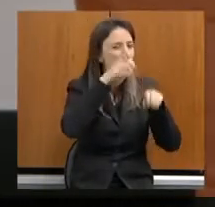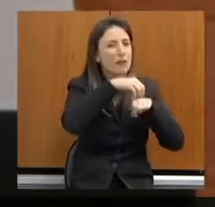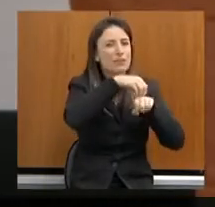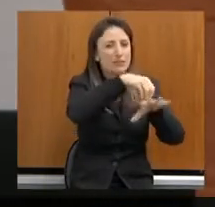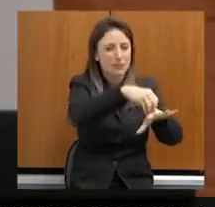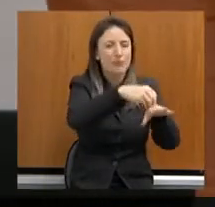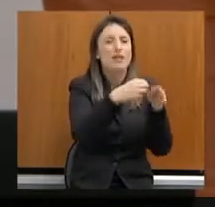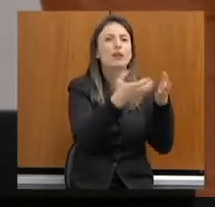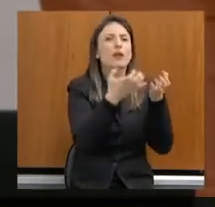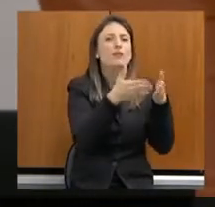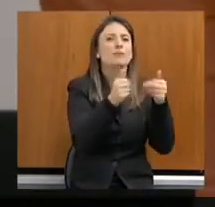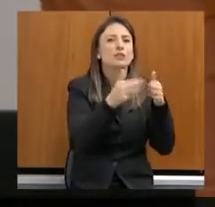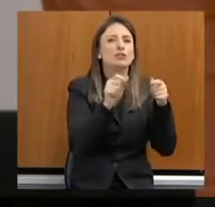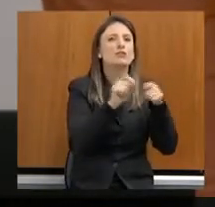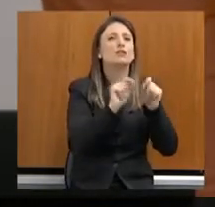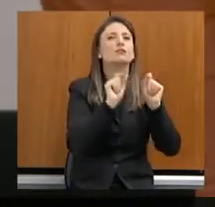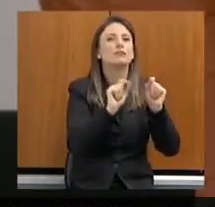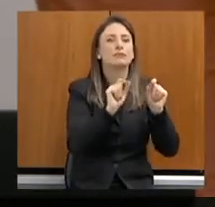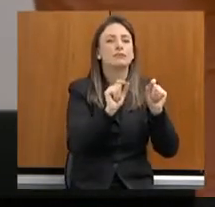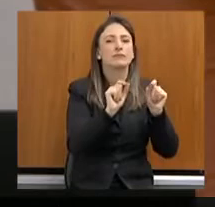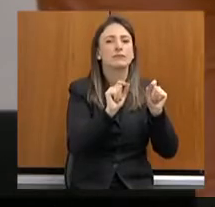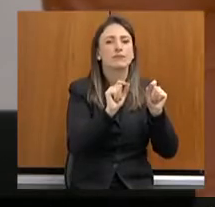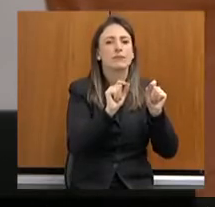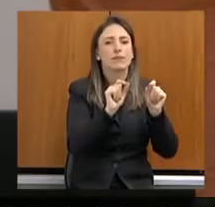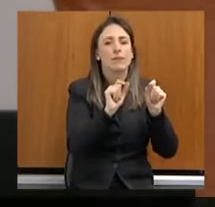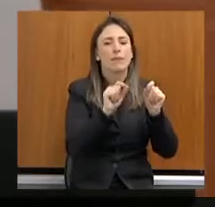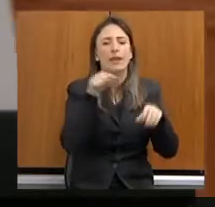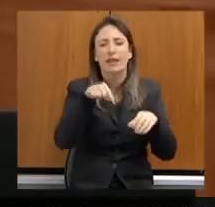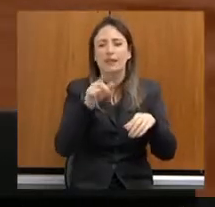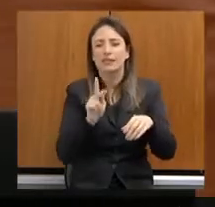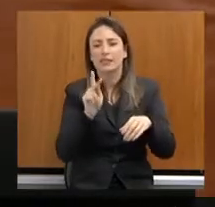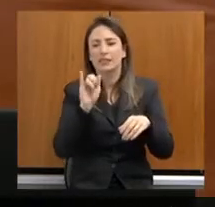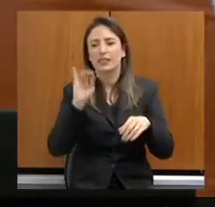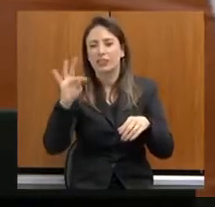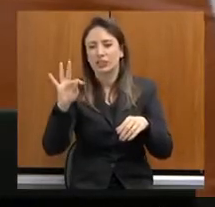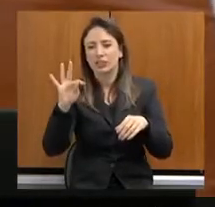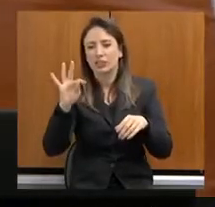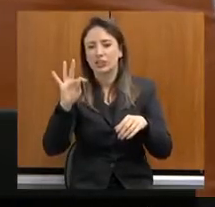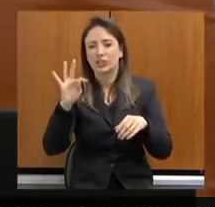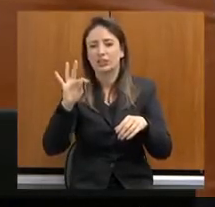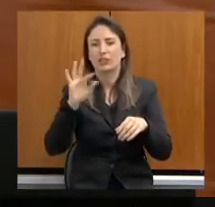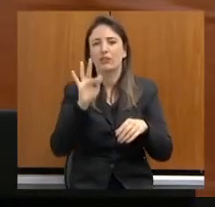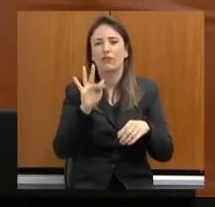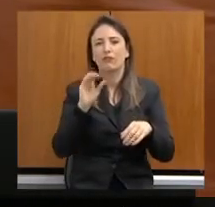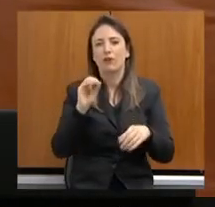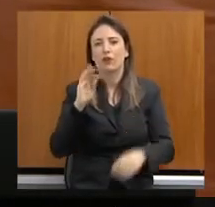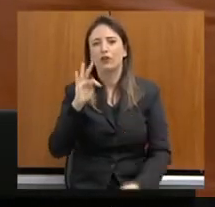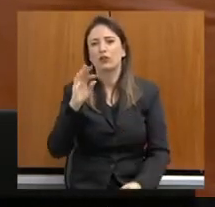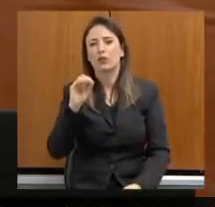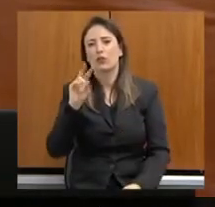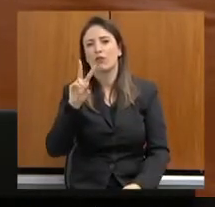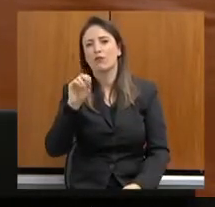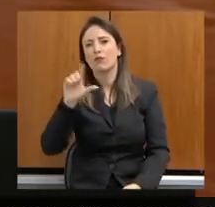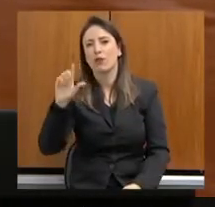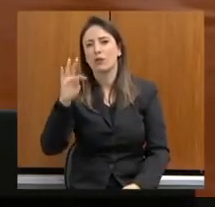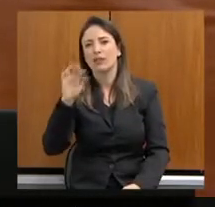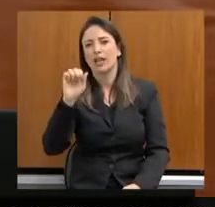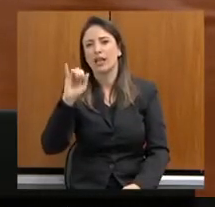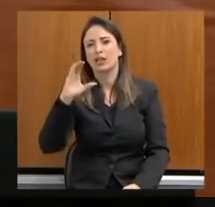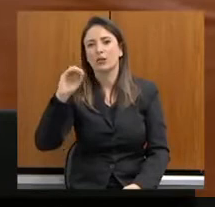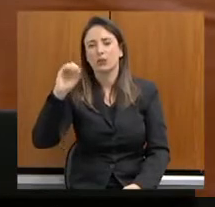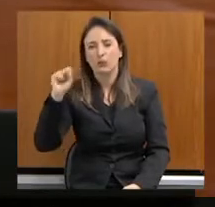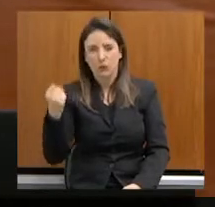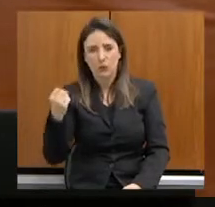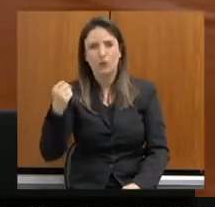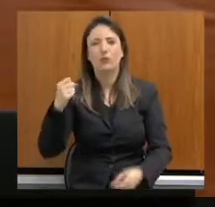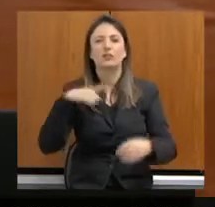providências para que seja incluídos os kits fotovoltaicos para alimentação de